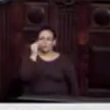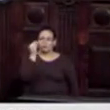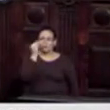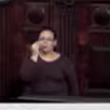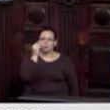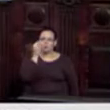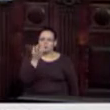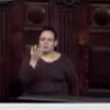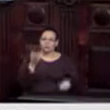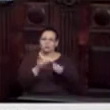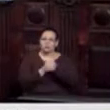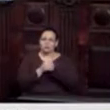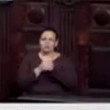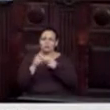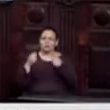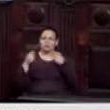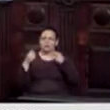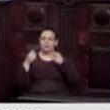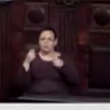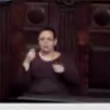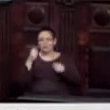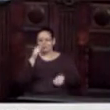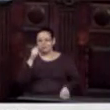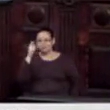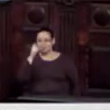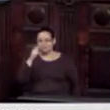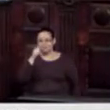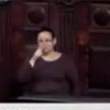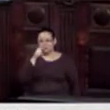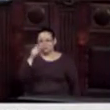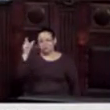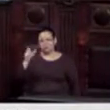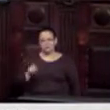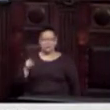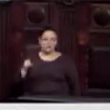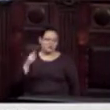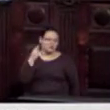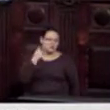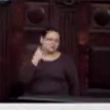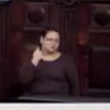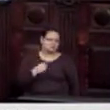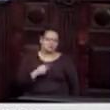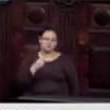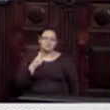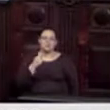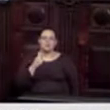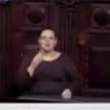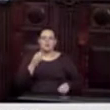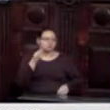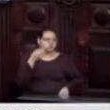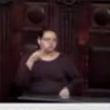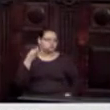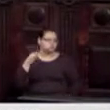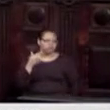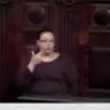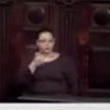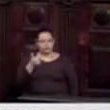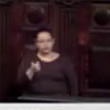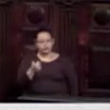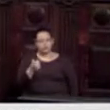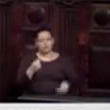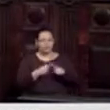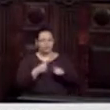esconder, uma manifestante que tomou 21 pontos no pescoço, atingida por uma bala de borracha, sem